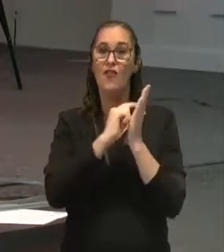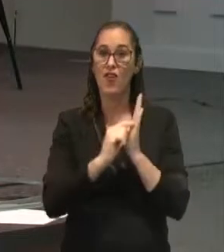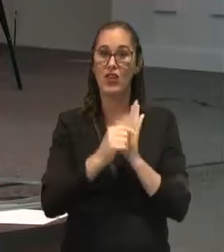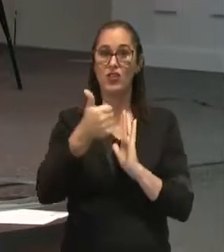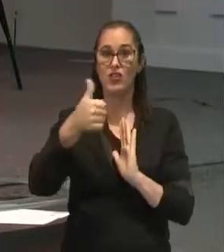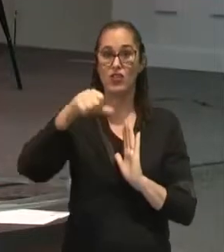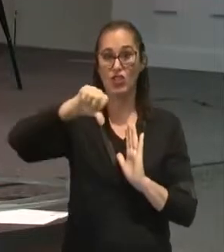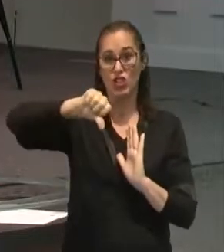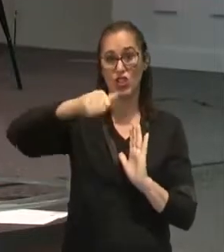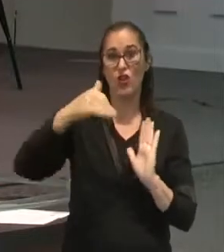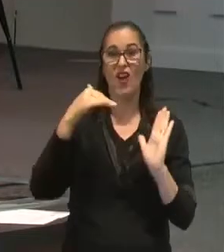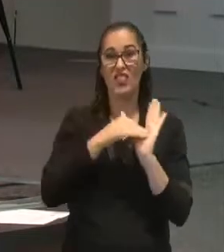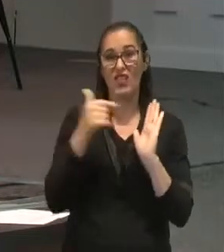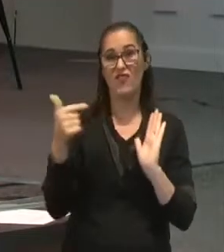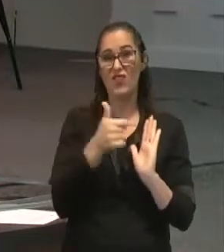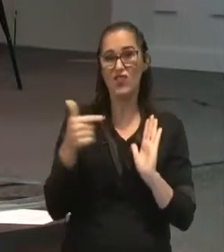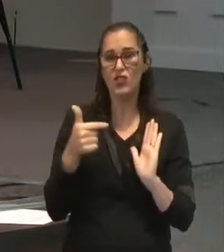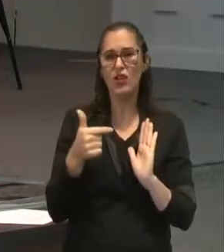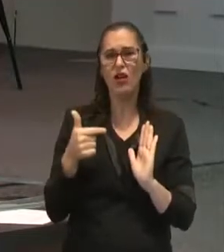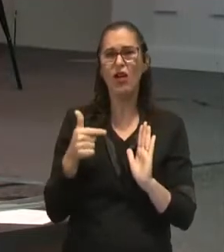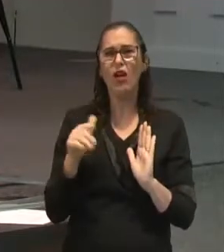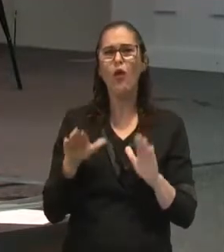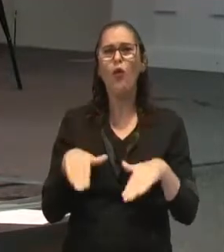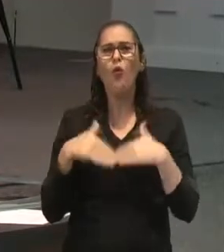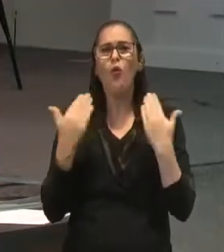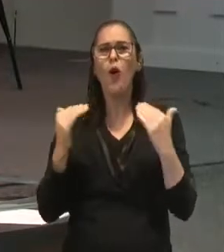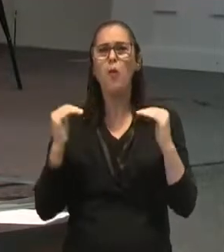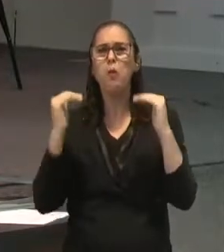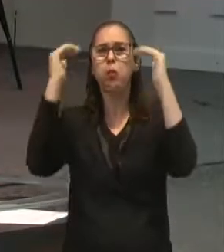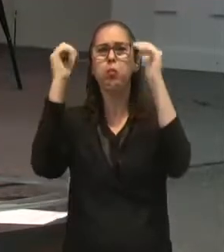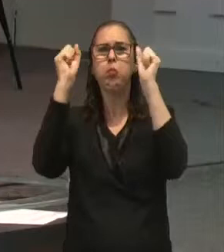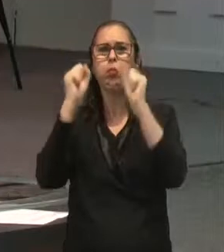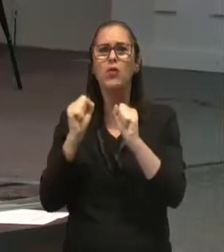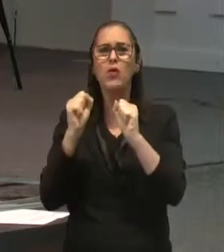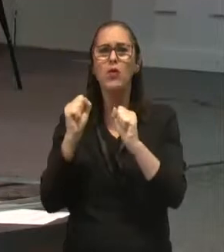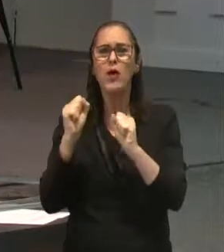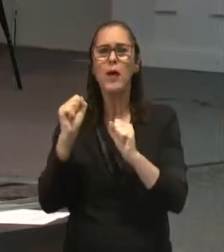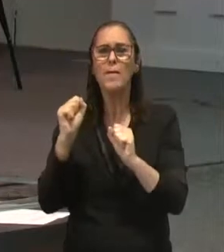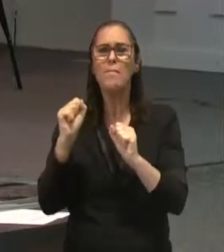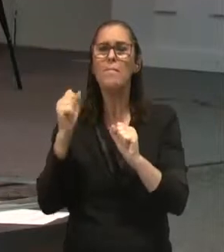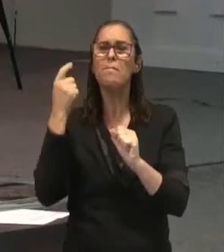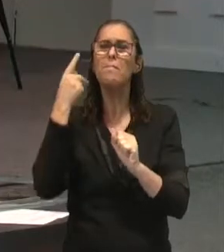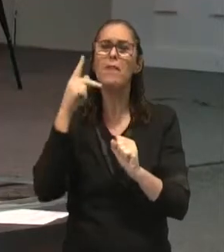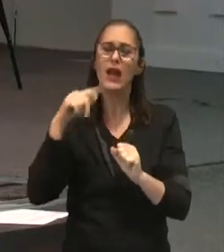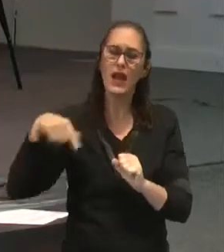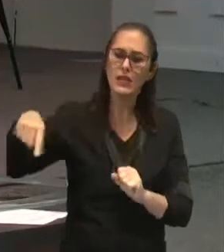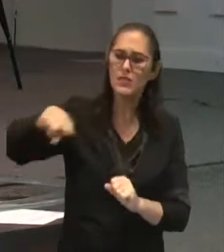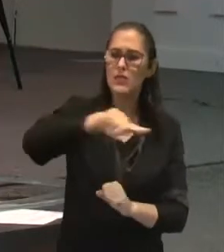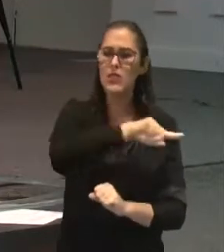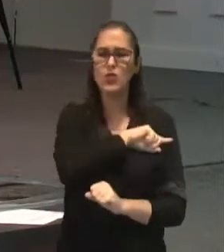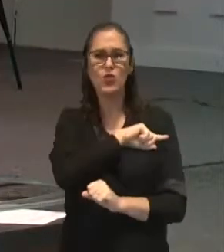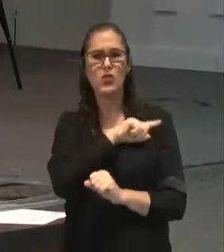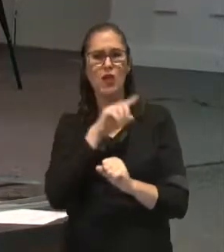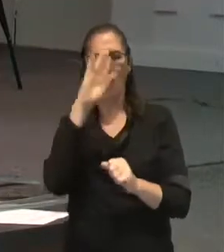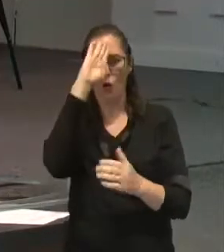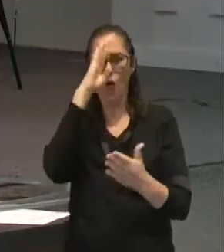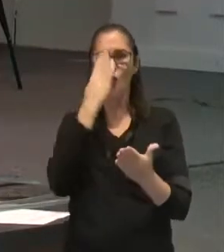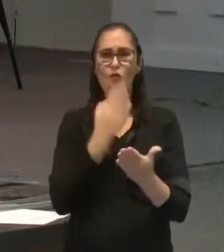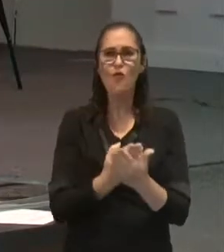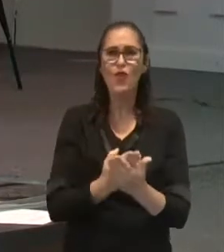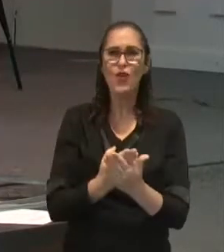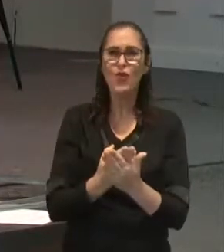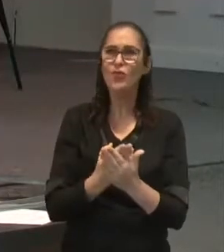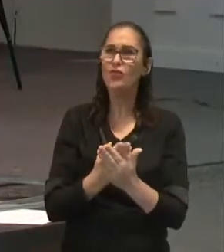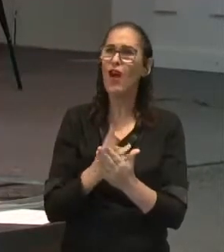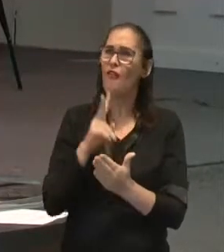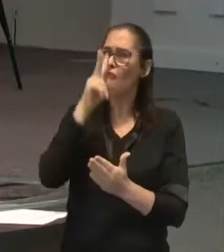19 a 22, e qual a suprema grandeza do seu poder para com os que cremos, segundo a eficácia da força do seu poder,